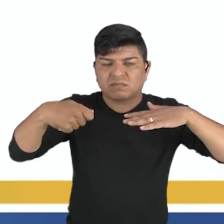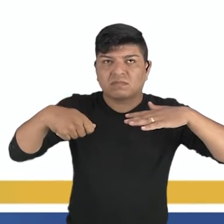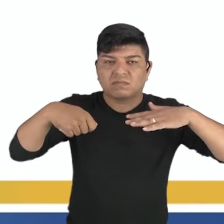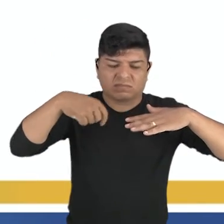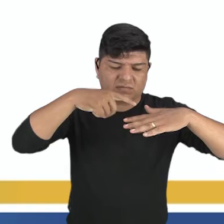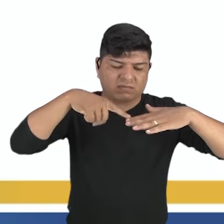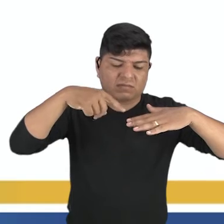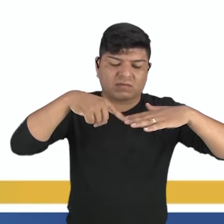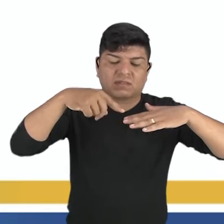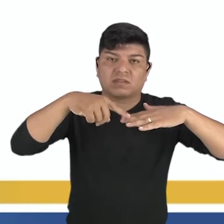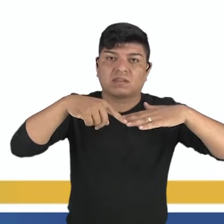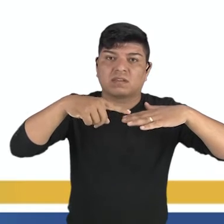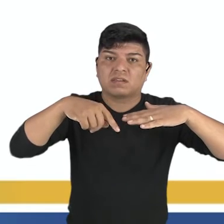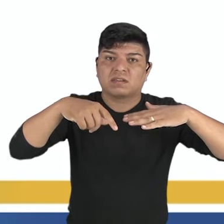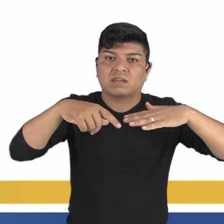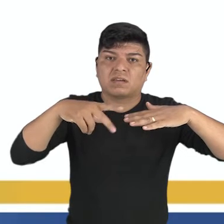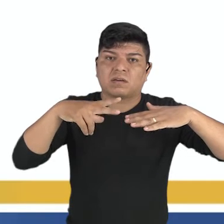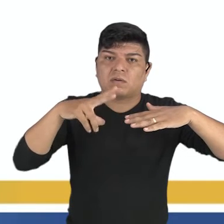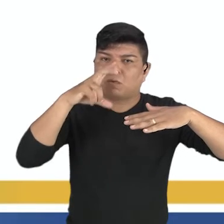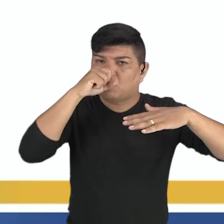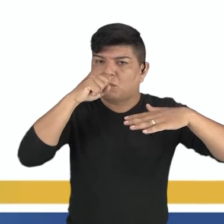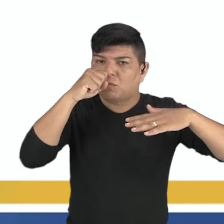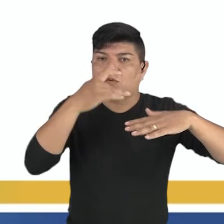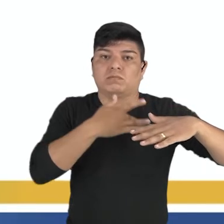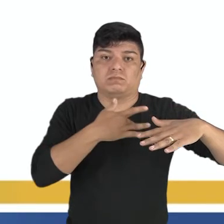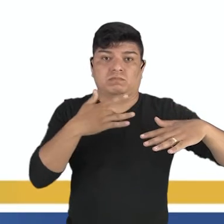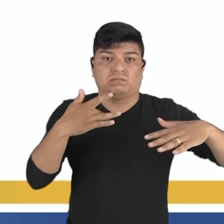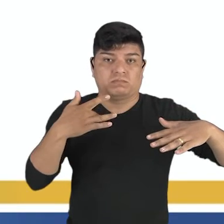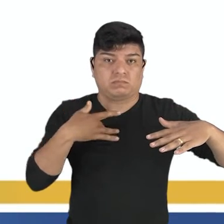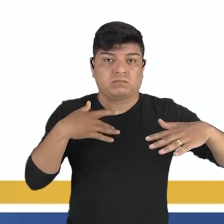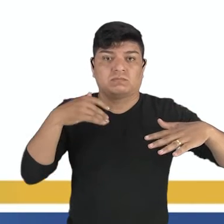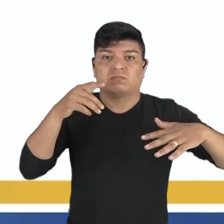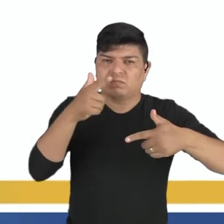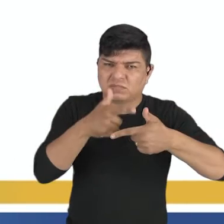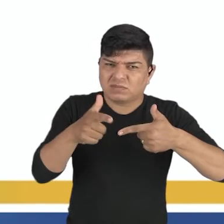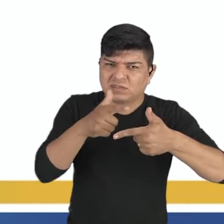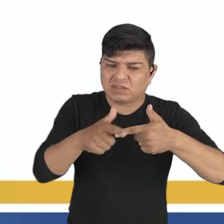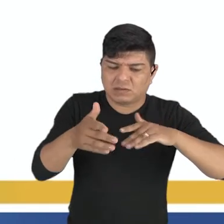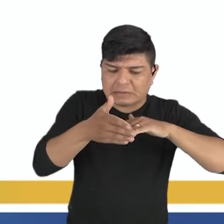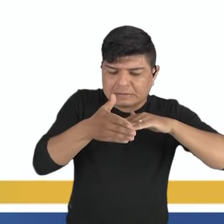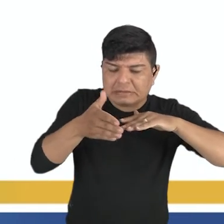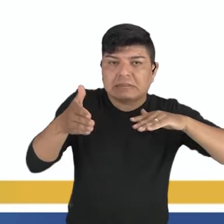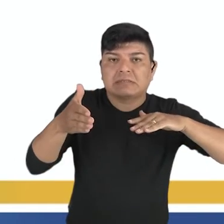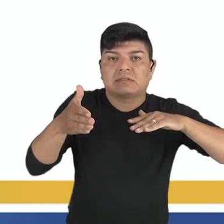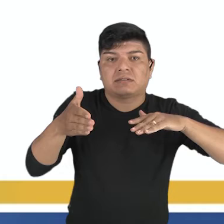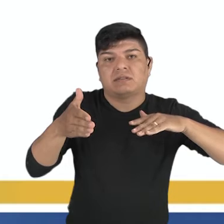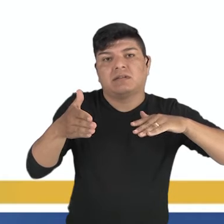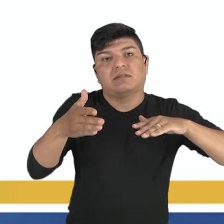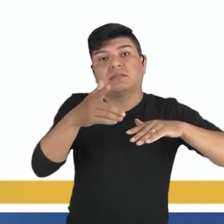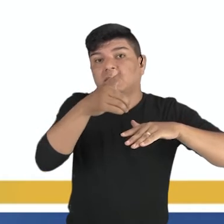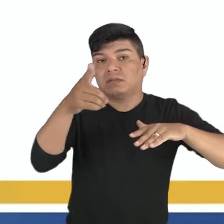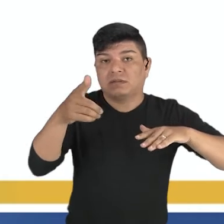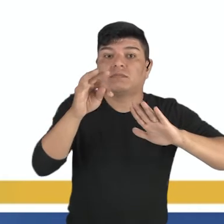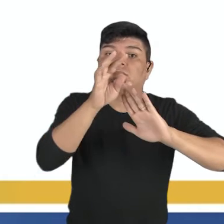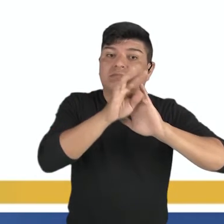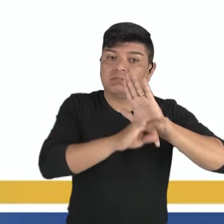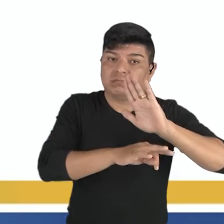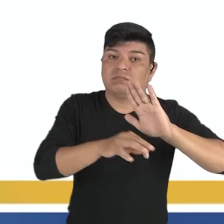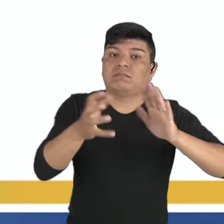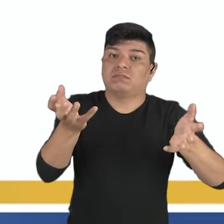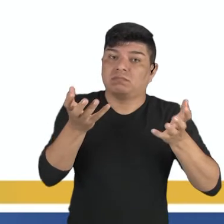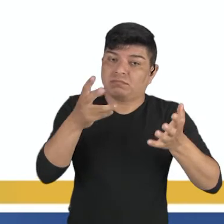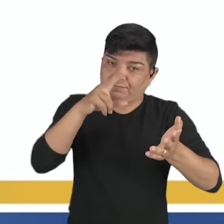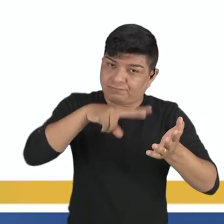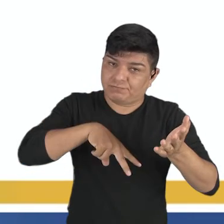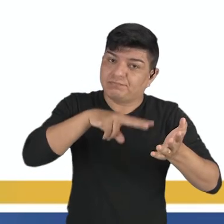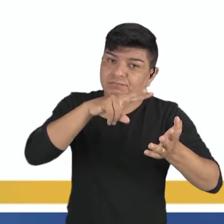que faz as unhas ficarem fortes e saudáveis, se você tem problema com crescimento de unha, provavelmente é um texto que você vai